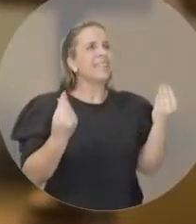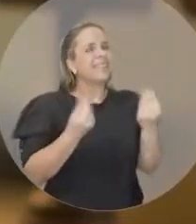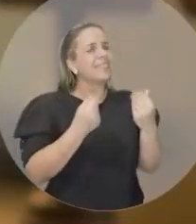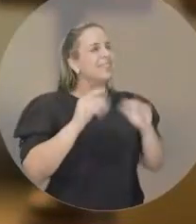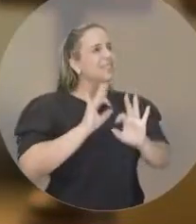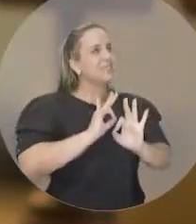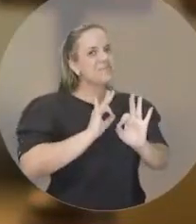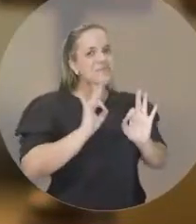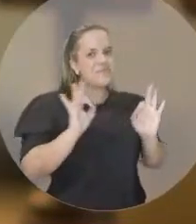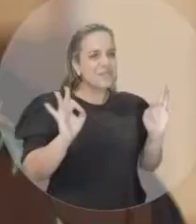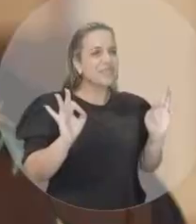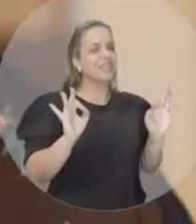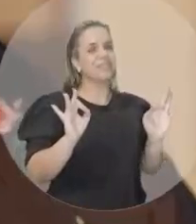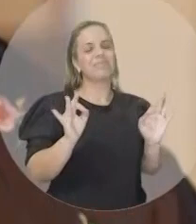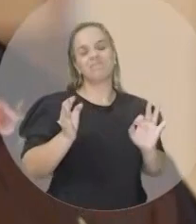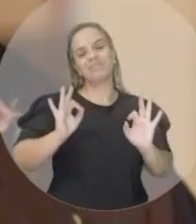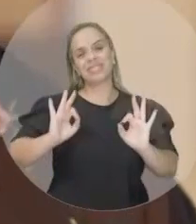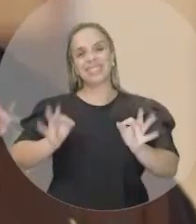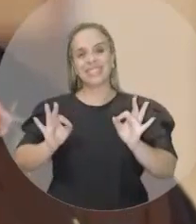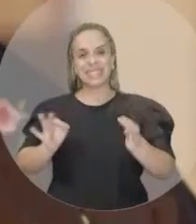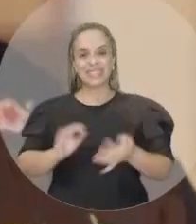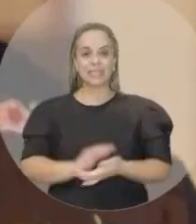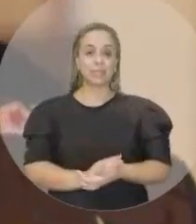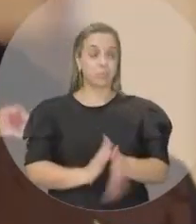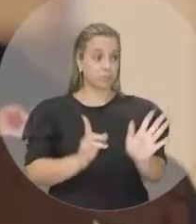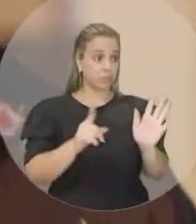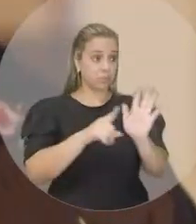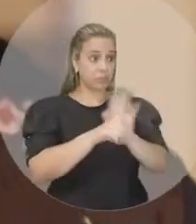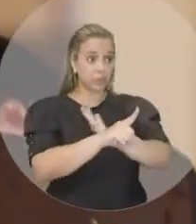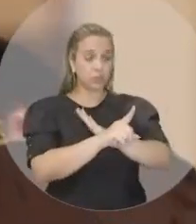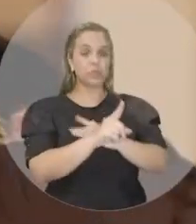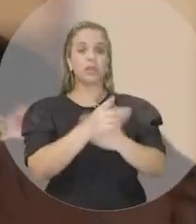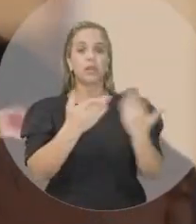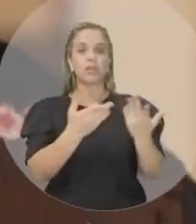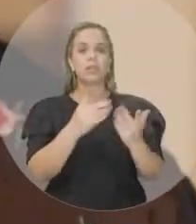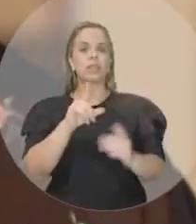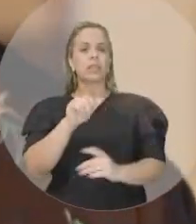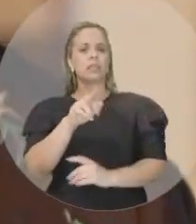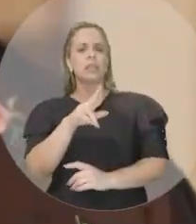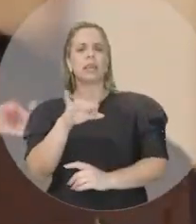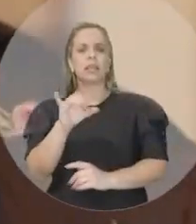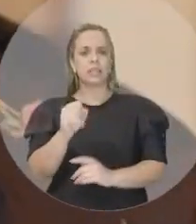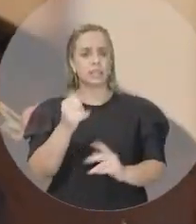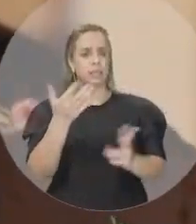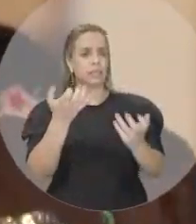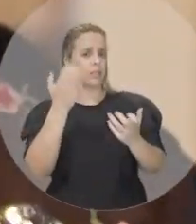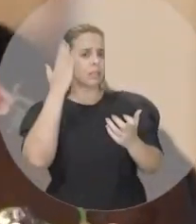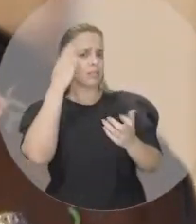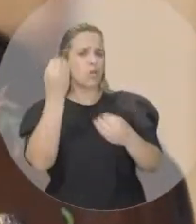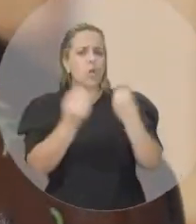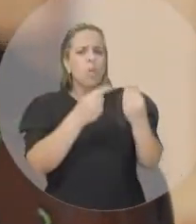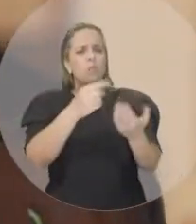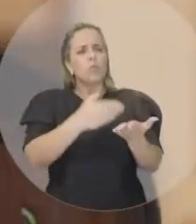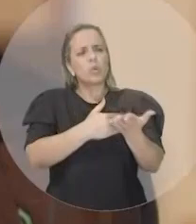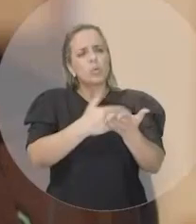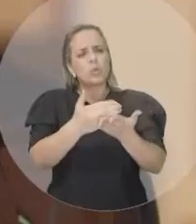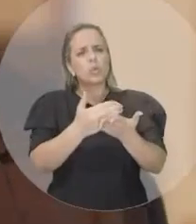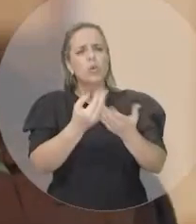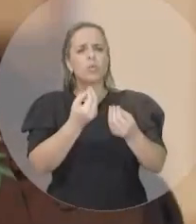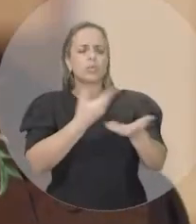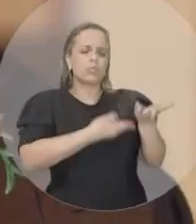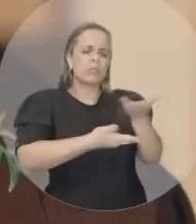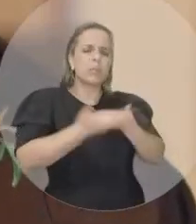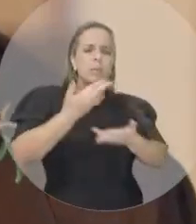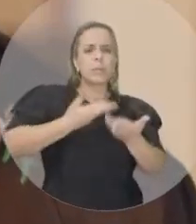vai ser incrível. Com certeza. Larissa, eu queria começar sabendo um pouco do princípio da